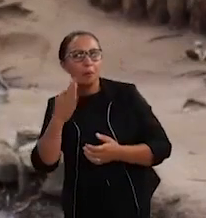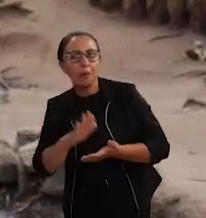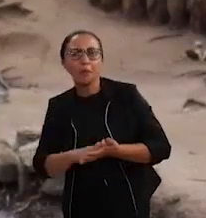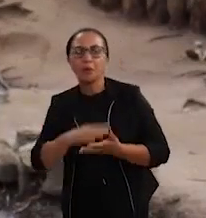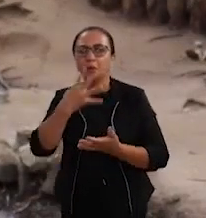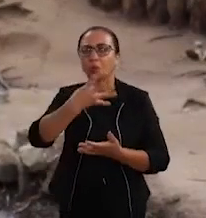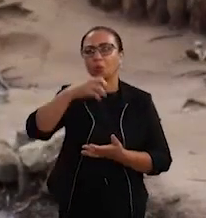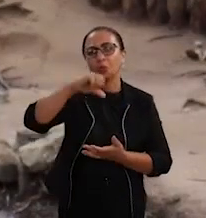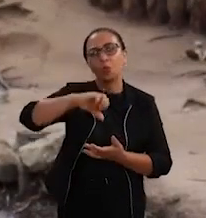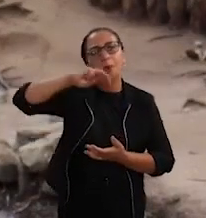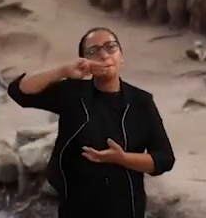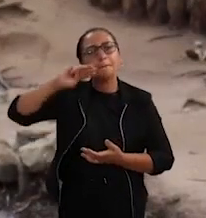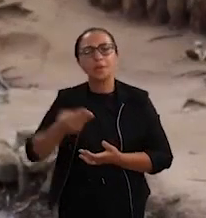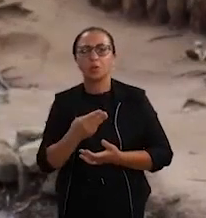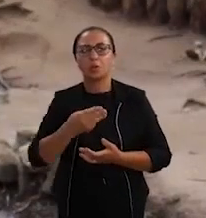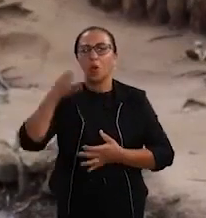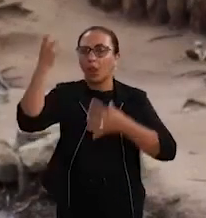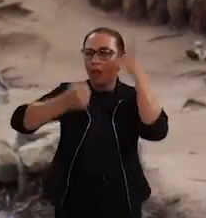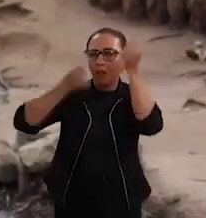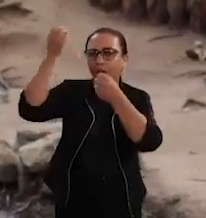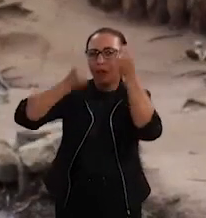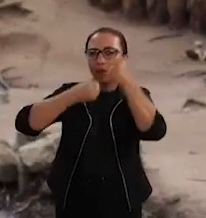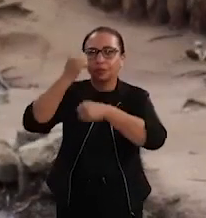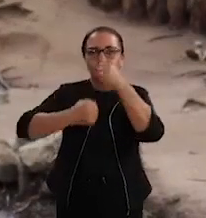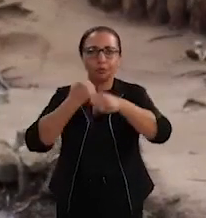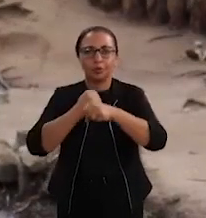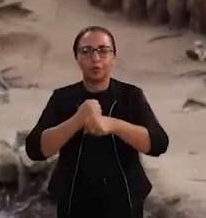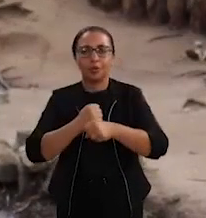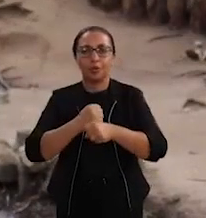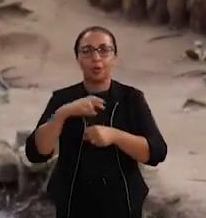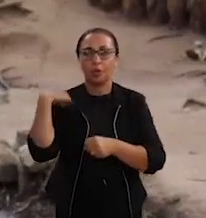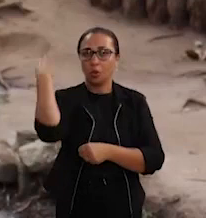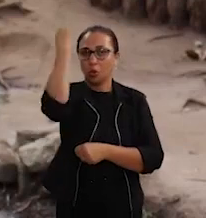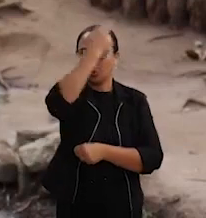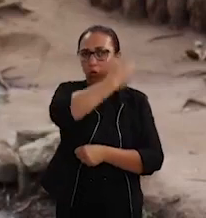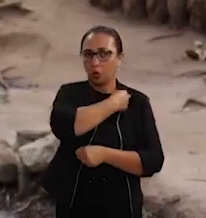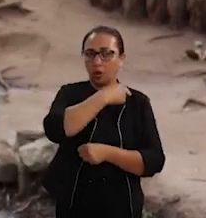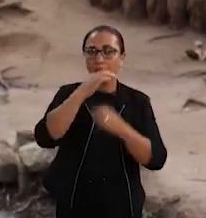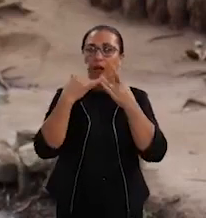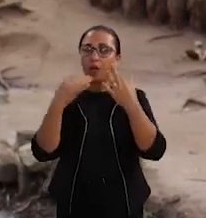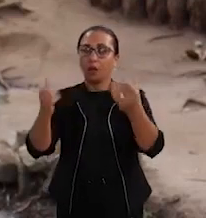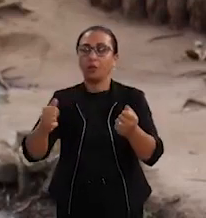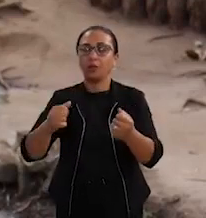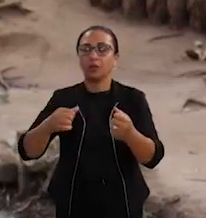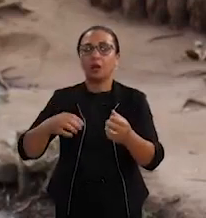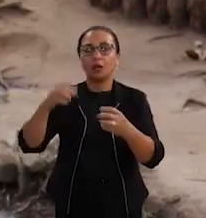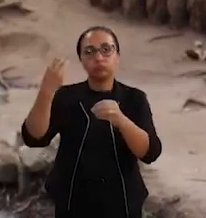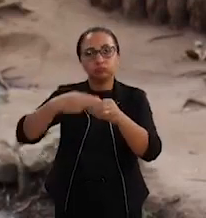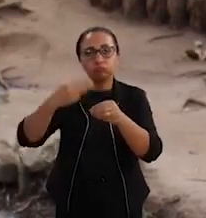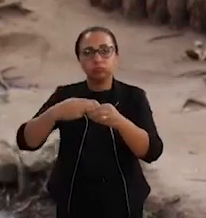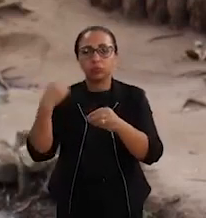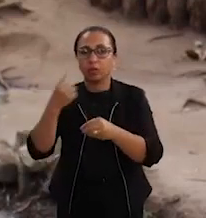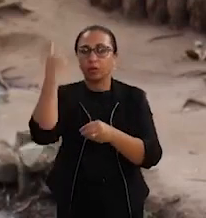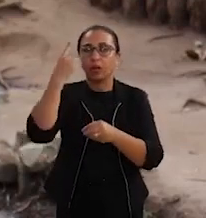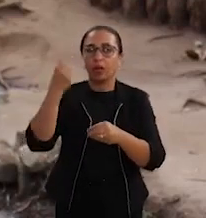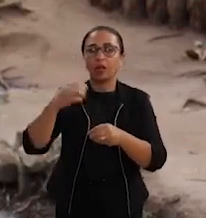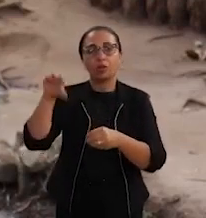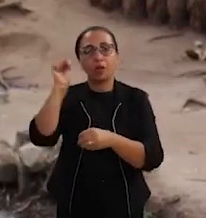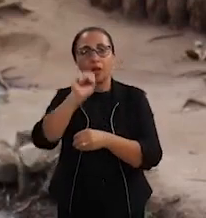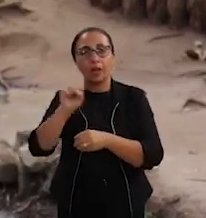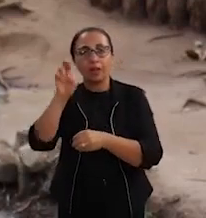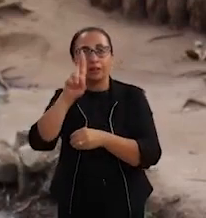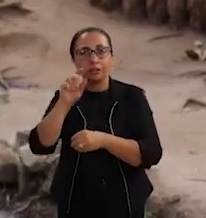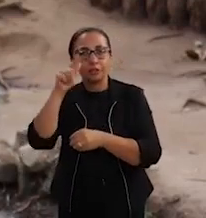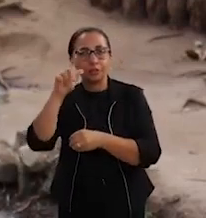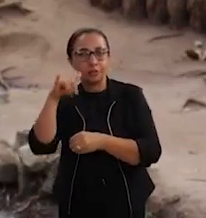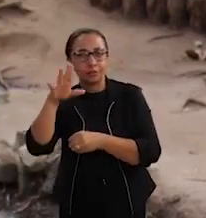Com média de produção de 49 milhões de litros de leite por ano, Nossa Senhora da Glória, município localizado no Alto Sertão de